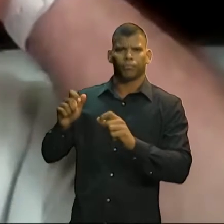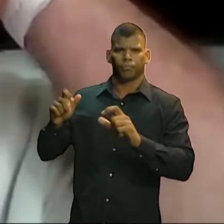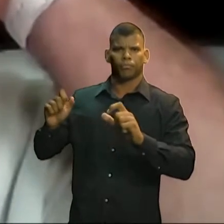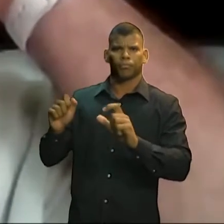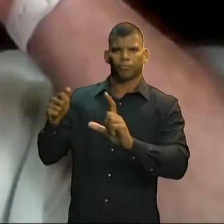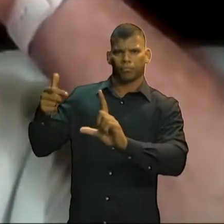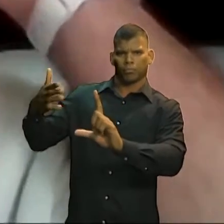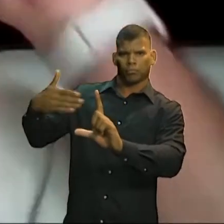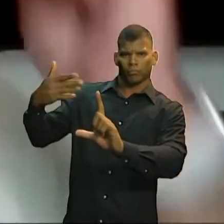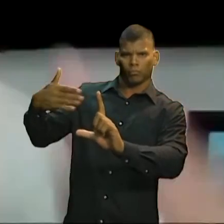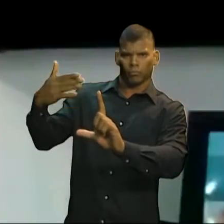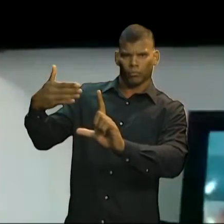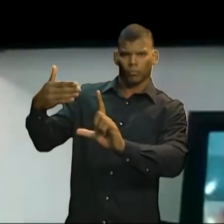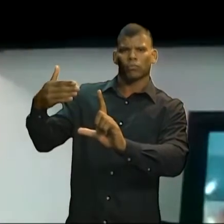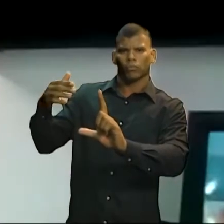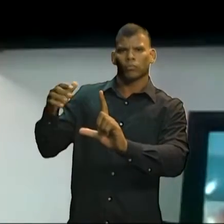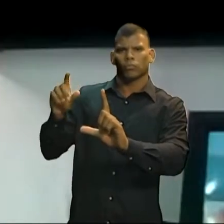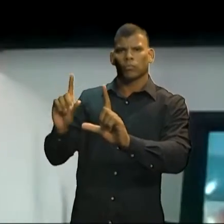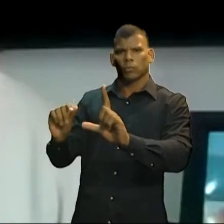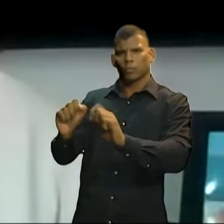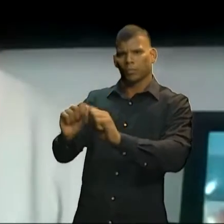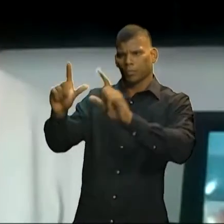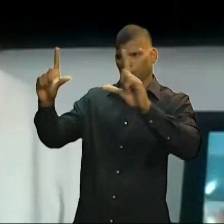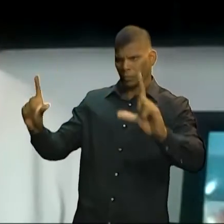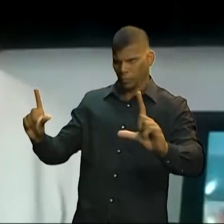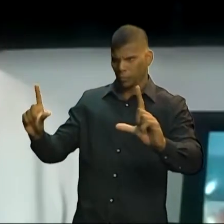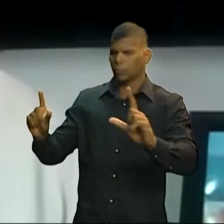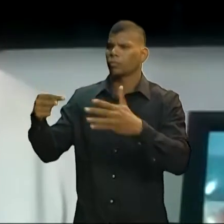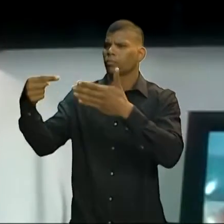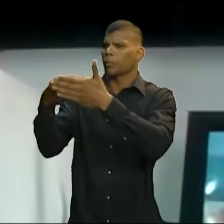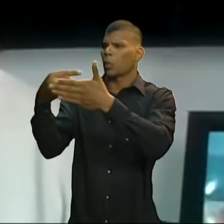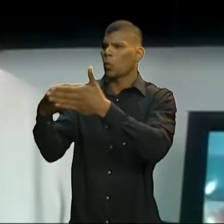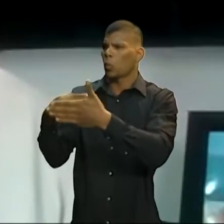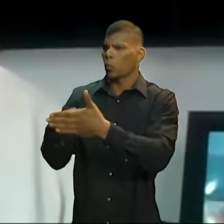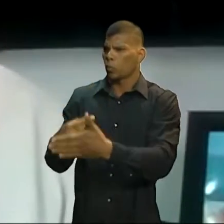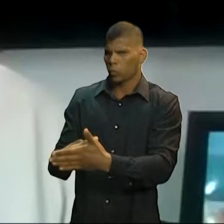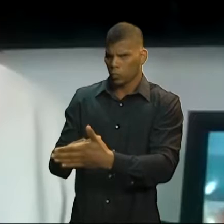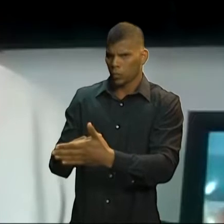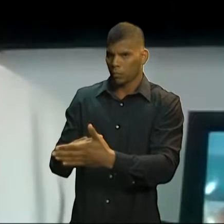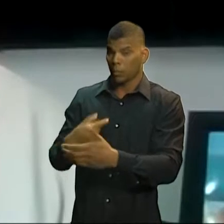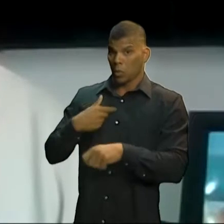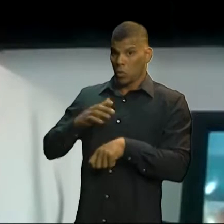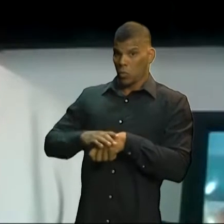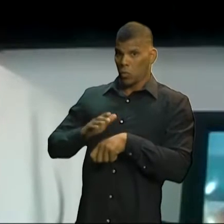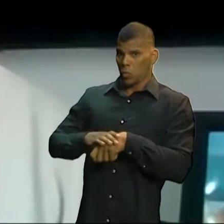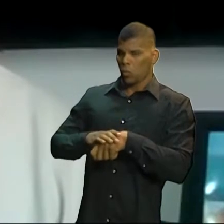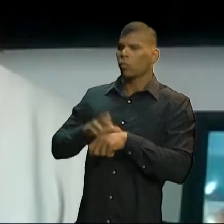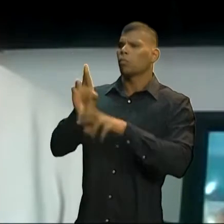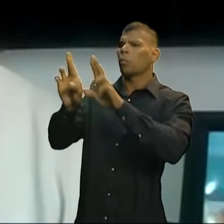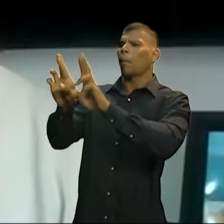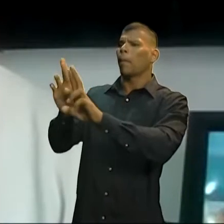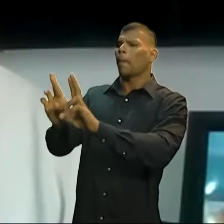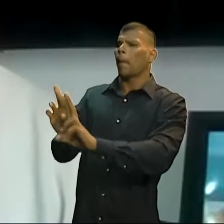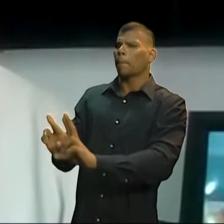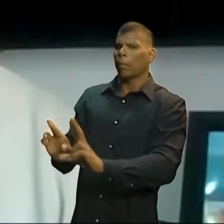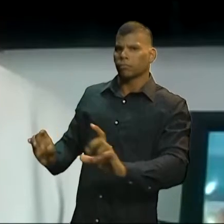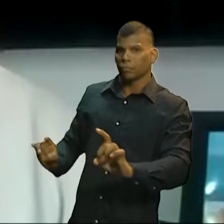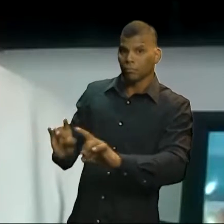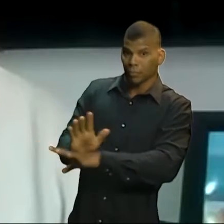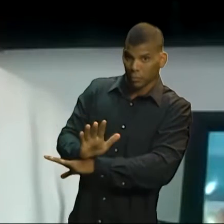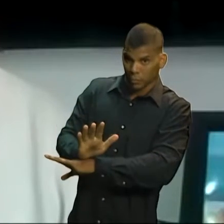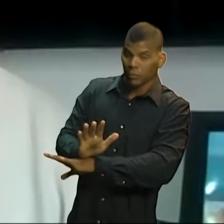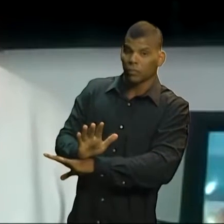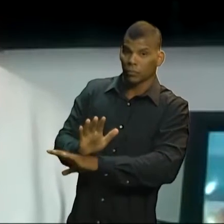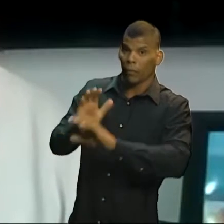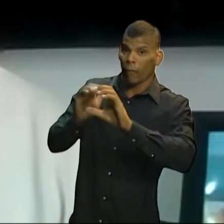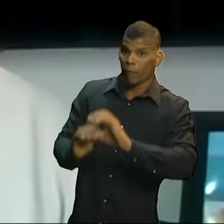acessar um formulário, vai preencher seus dados, é um formulário autoexplicativo, e aí ele vai ser convidado a mandar,